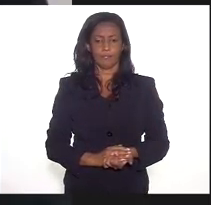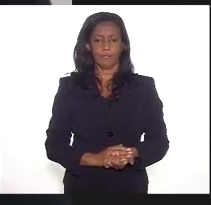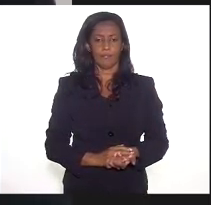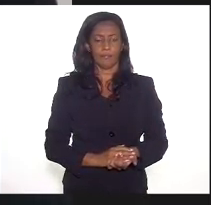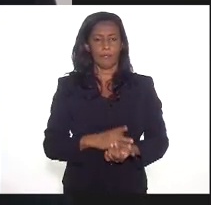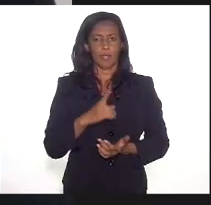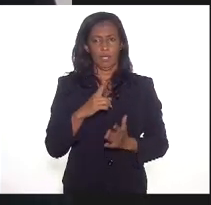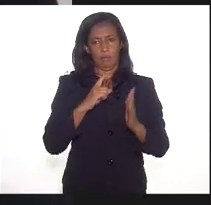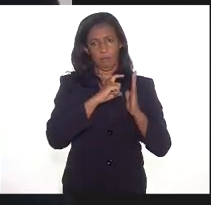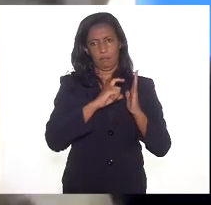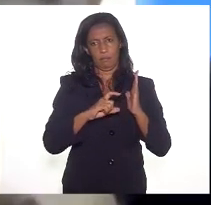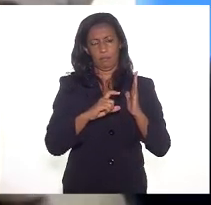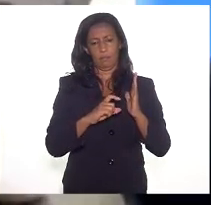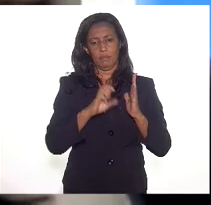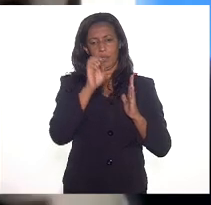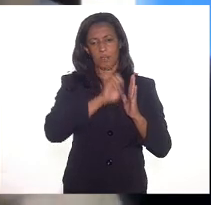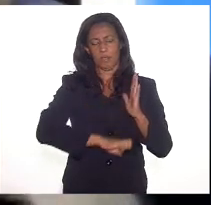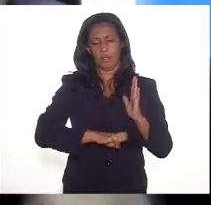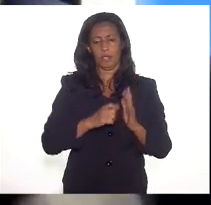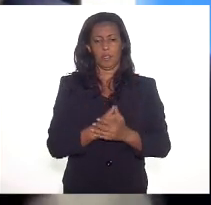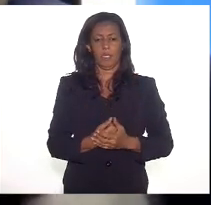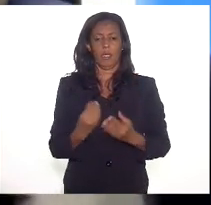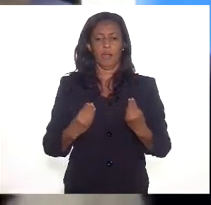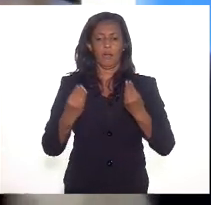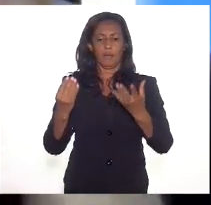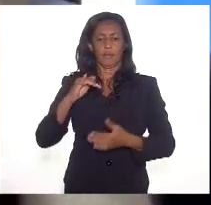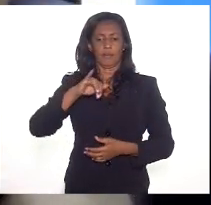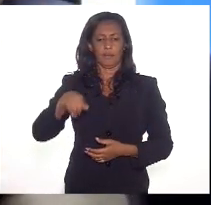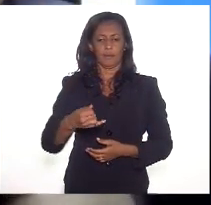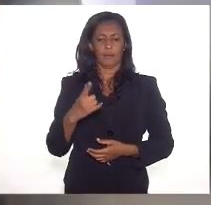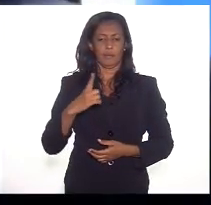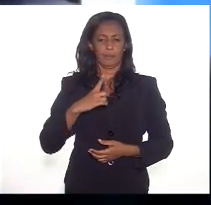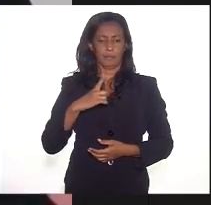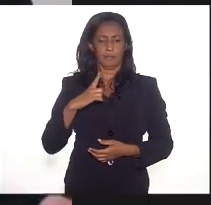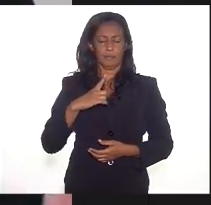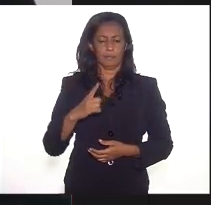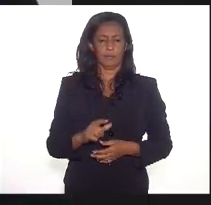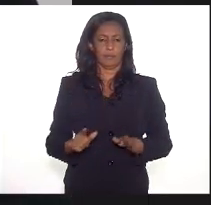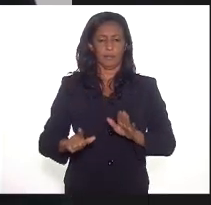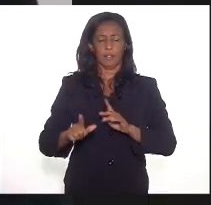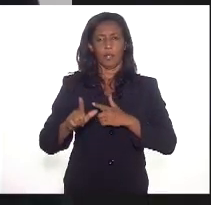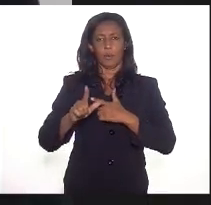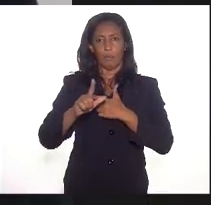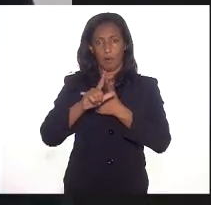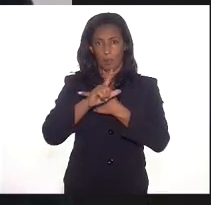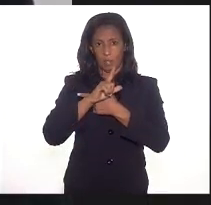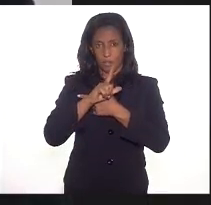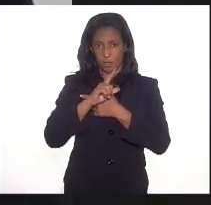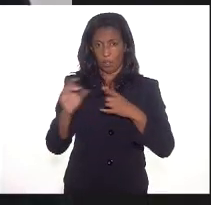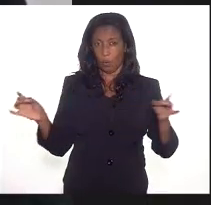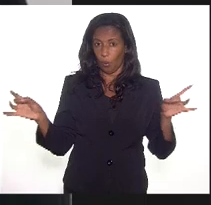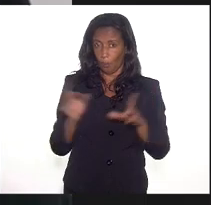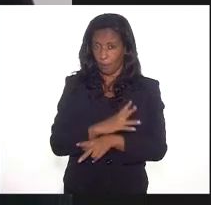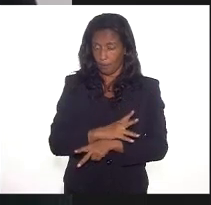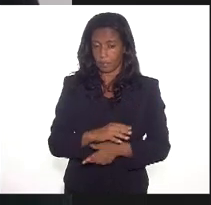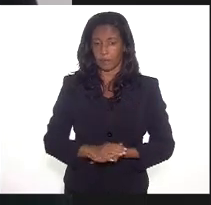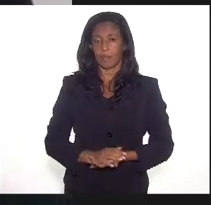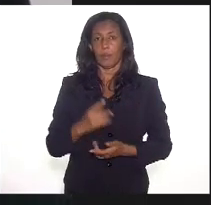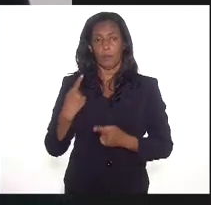desse destaque vai dar a possibilidade de nós termos uma legislação completa, porque ela já foi